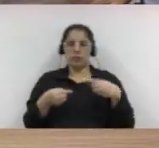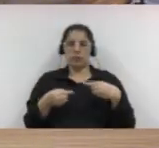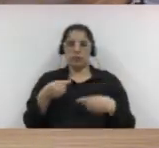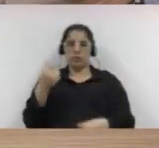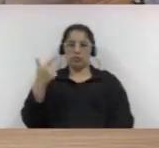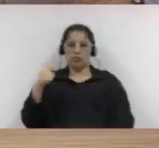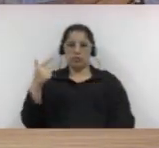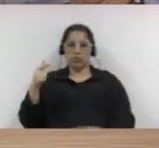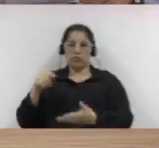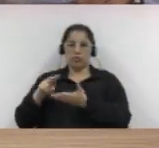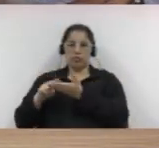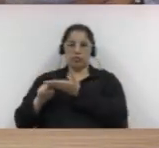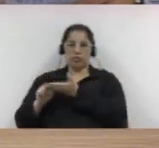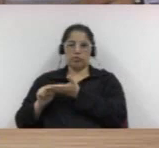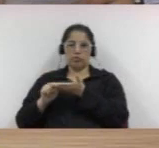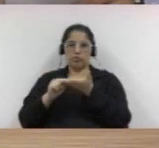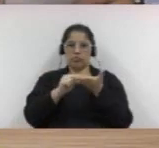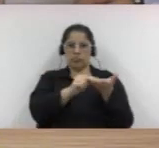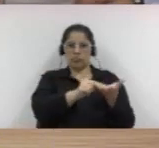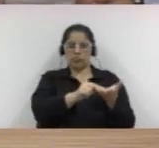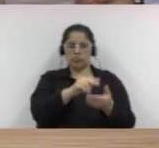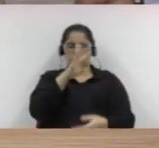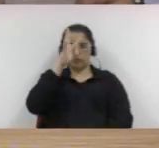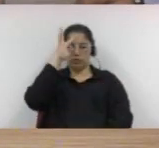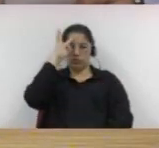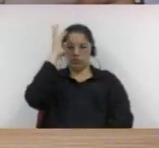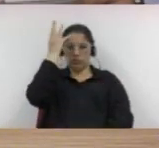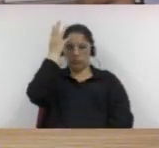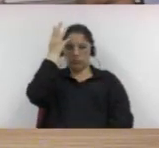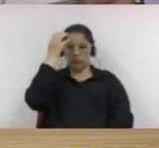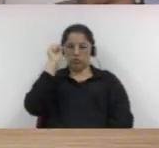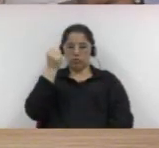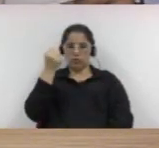Não havendo, encaminhe-se ao Executivo. Requerimento